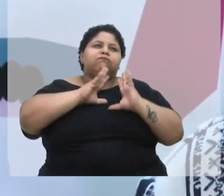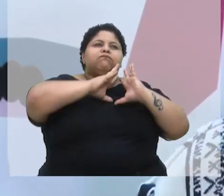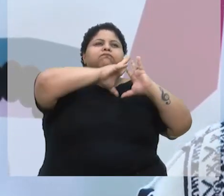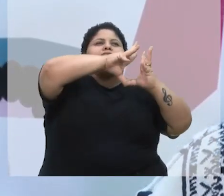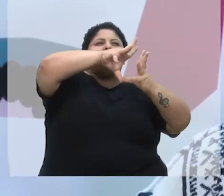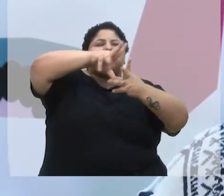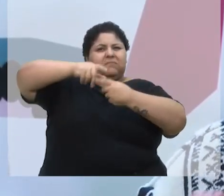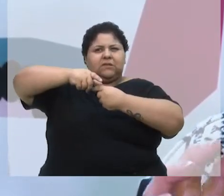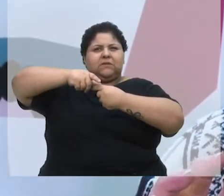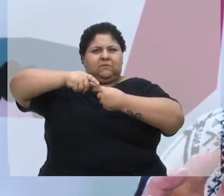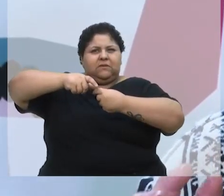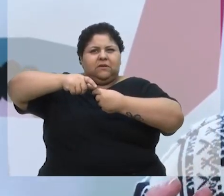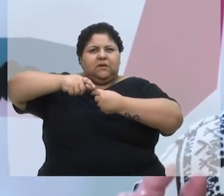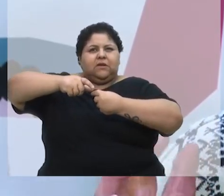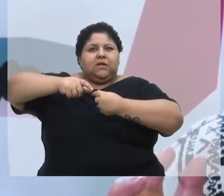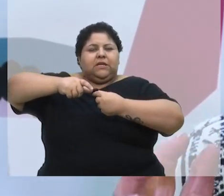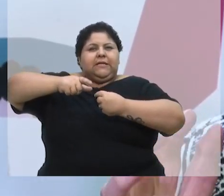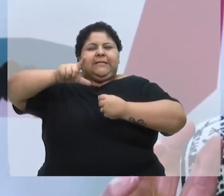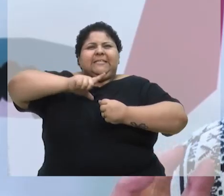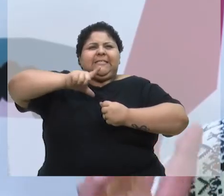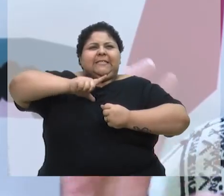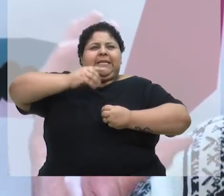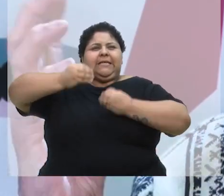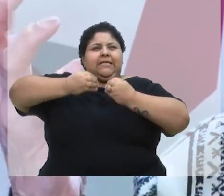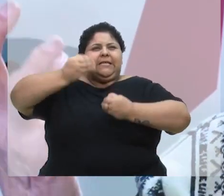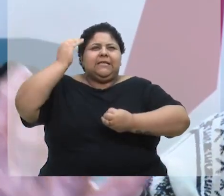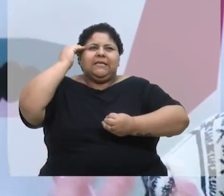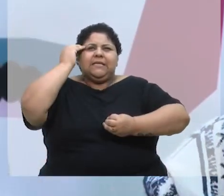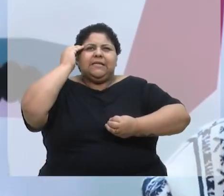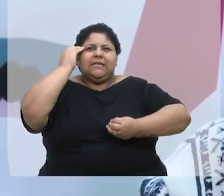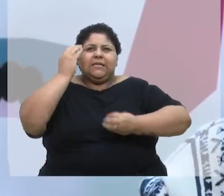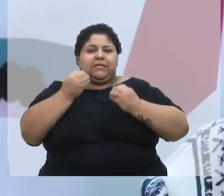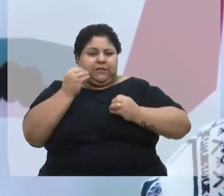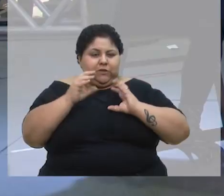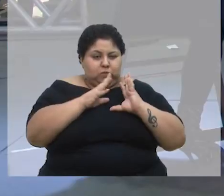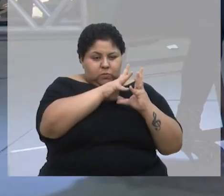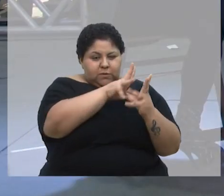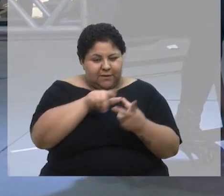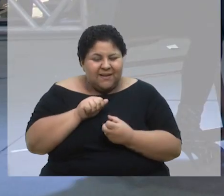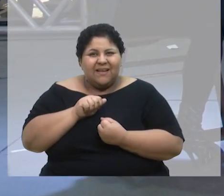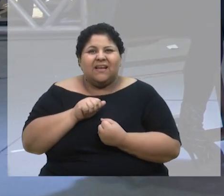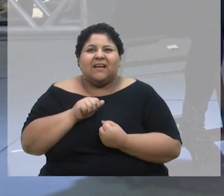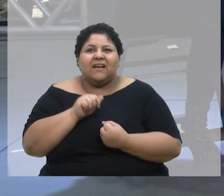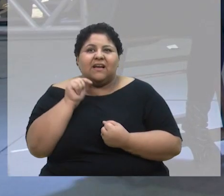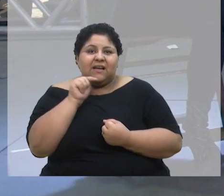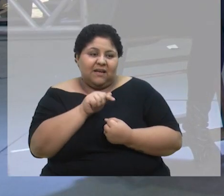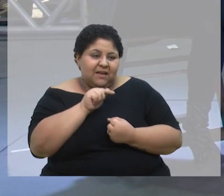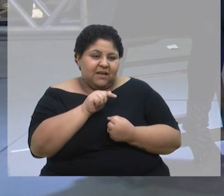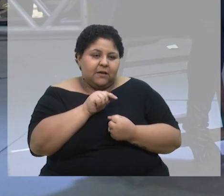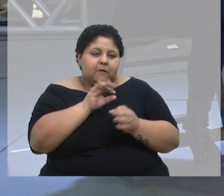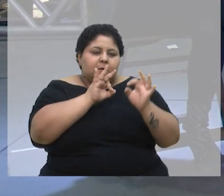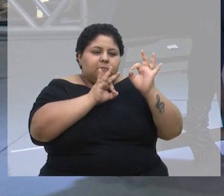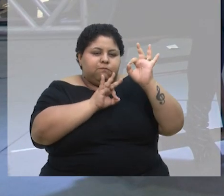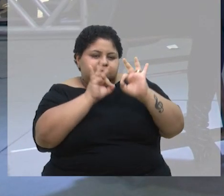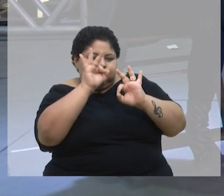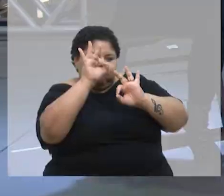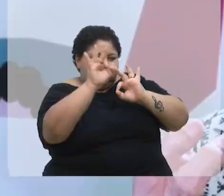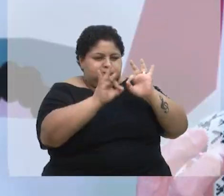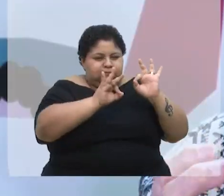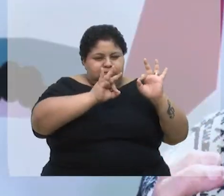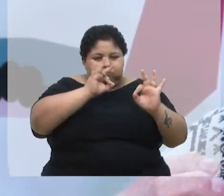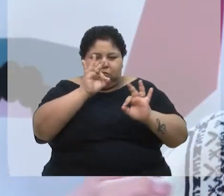bom escritor sem ser leitor também é impossível, né? Sim. Não tem como, Então, né, prof? Não, o leitor não implica